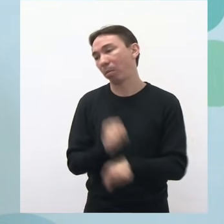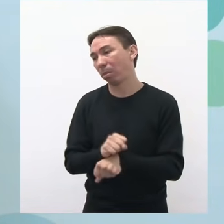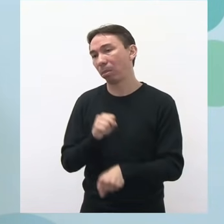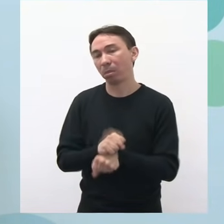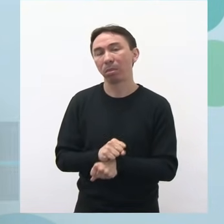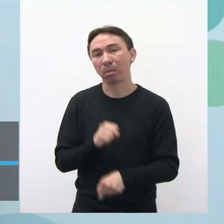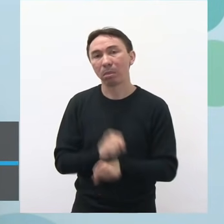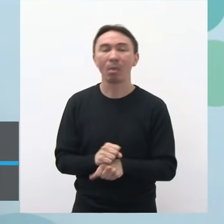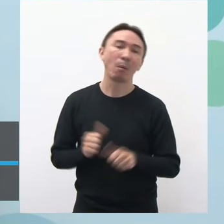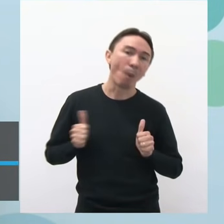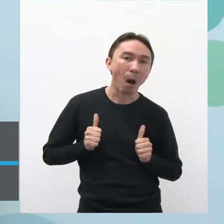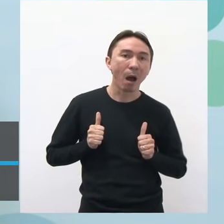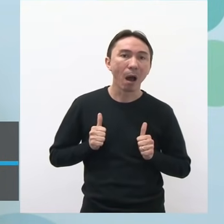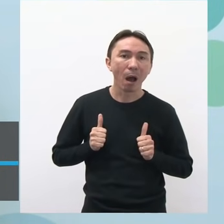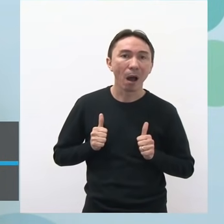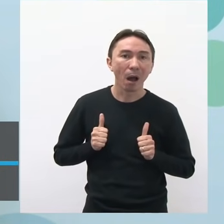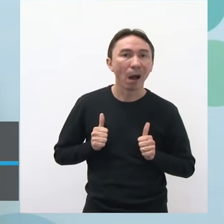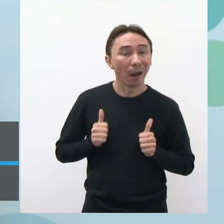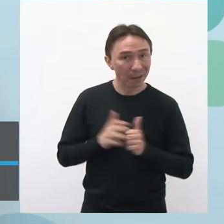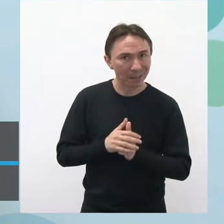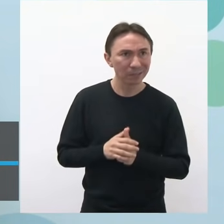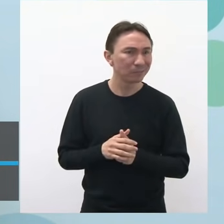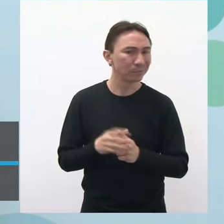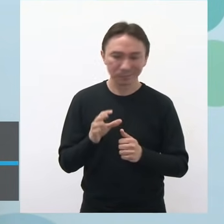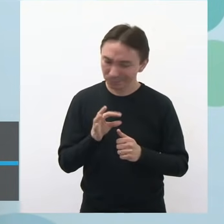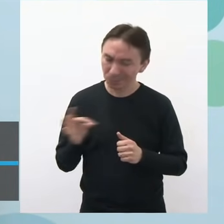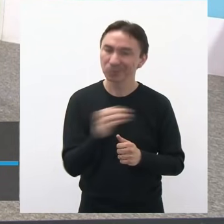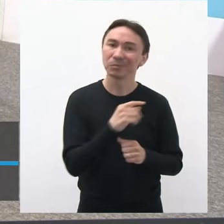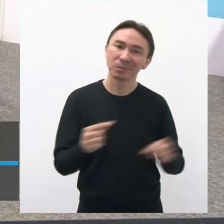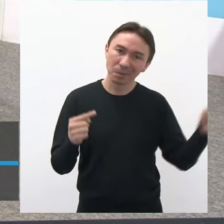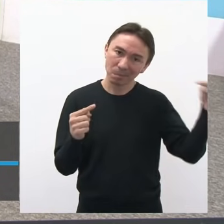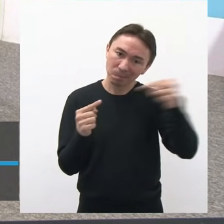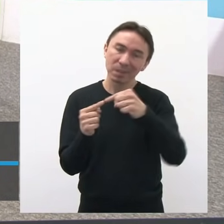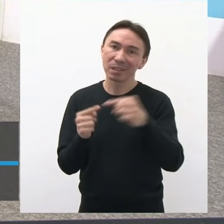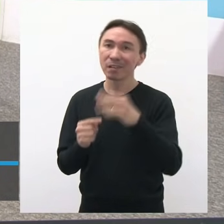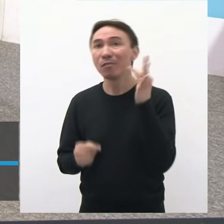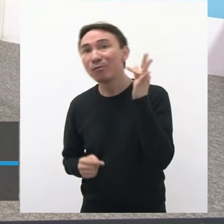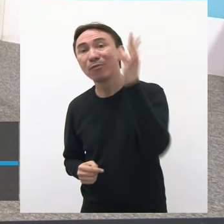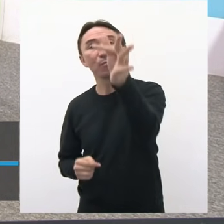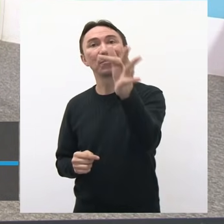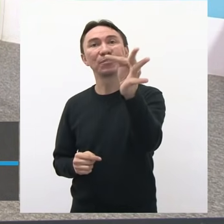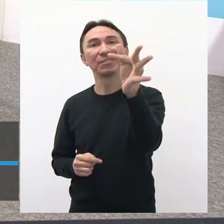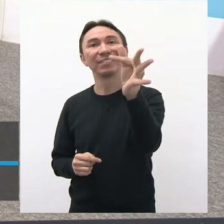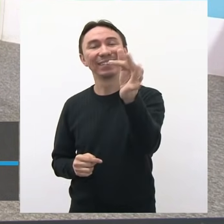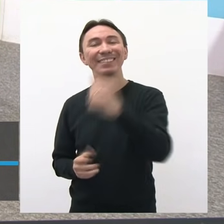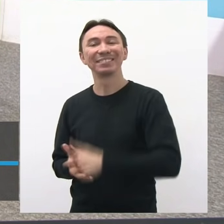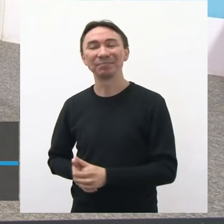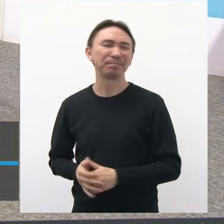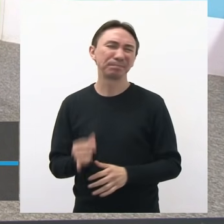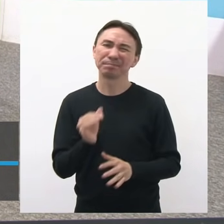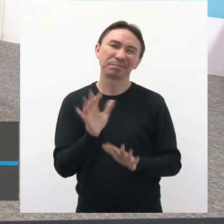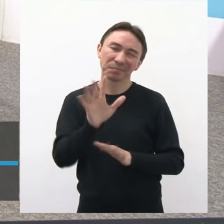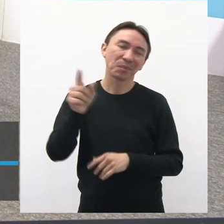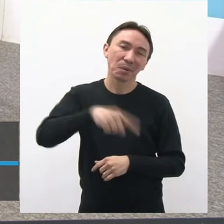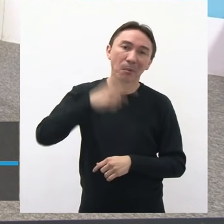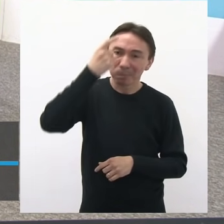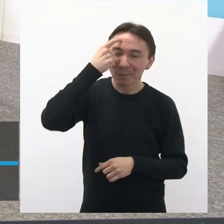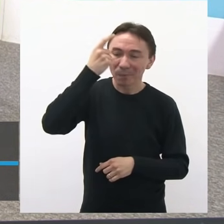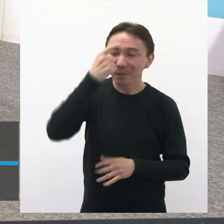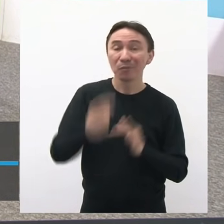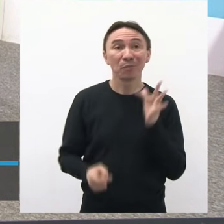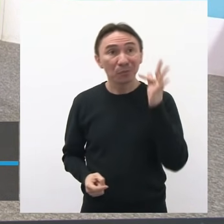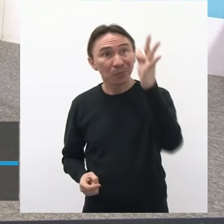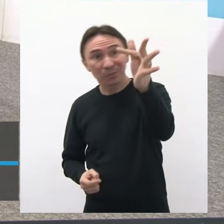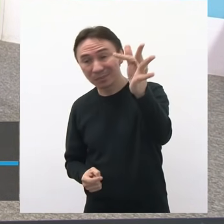essa relação aí com o futuro. Então, vamos agora pensar no futuro. Por quê? Pensar no